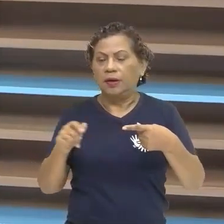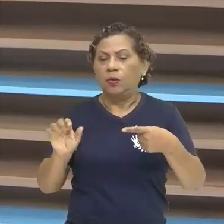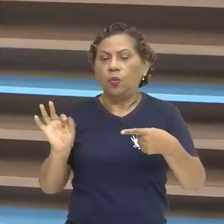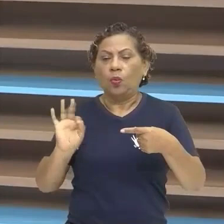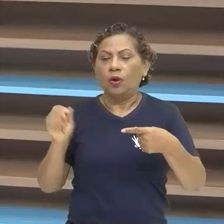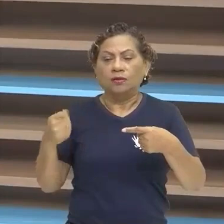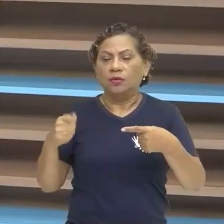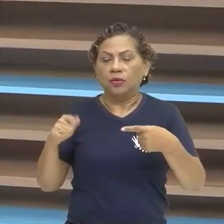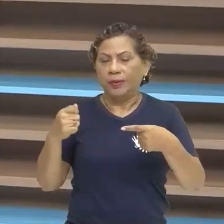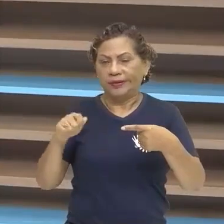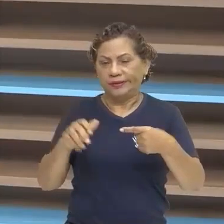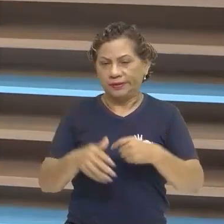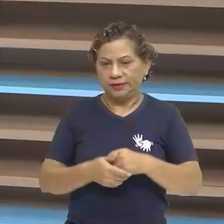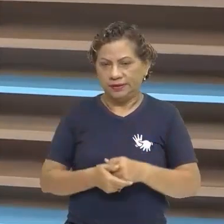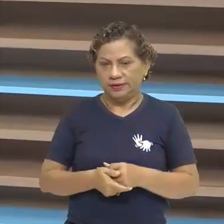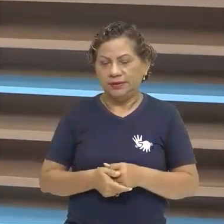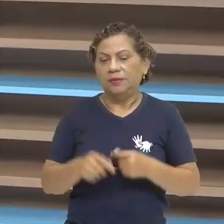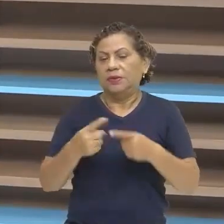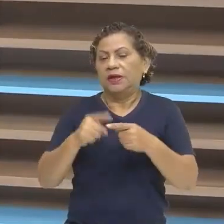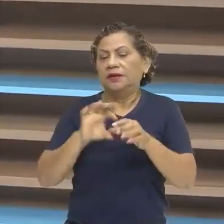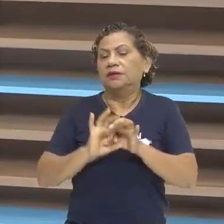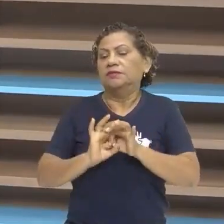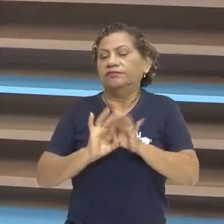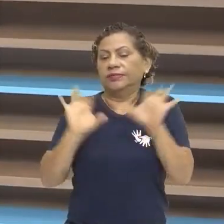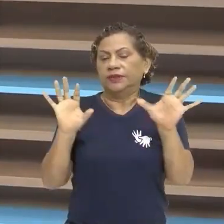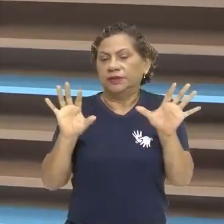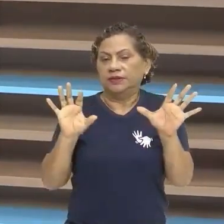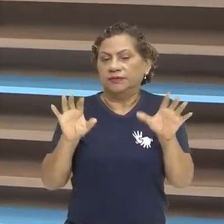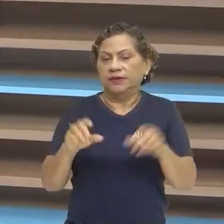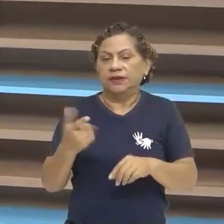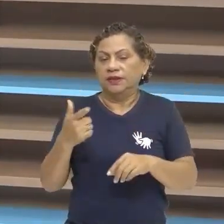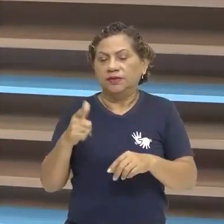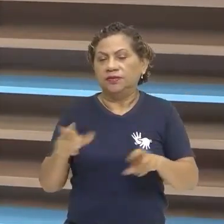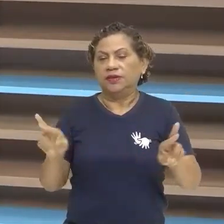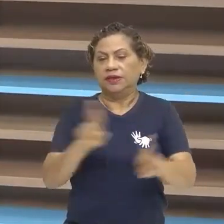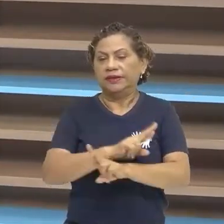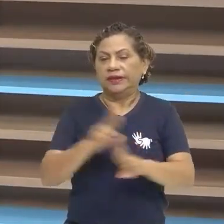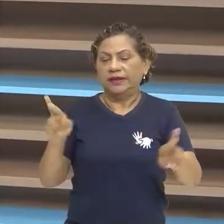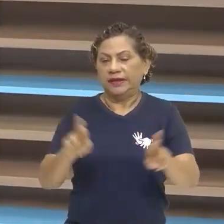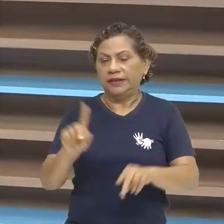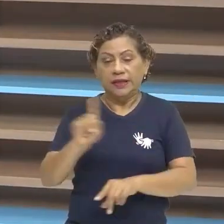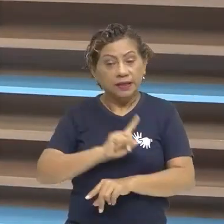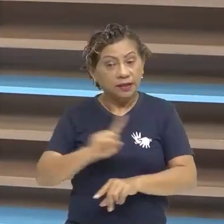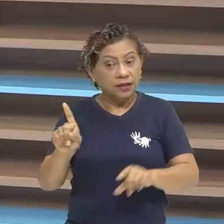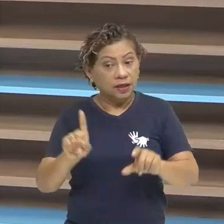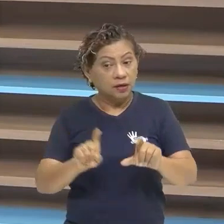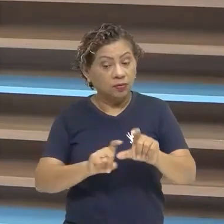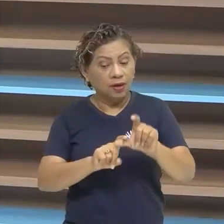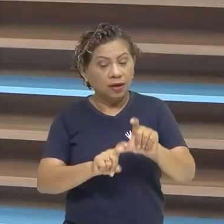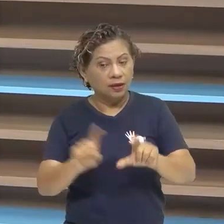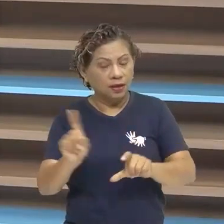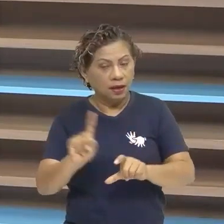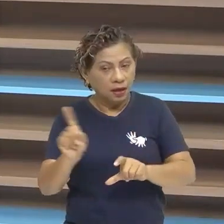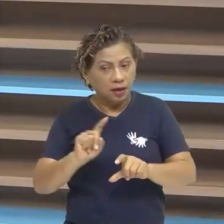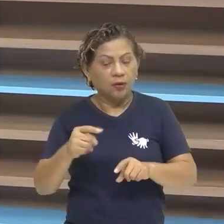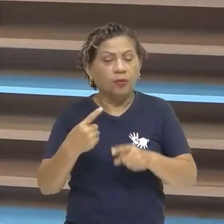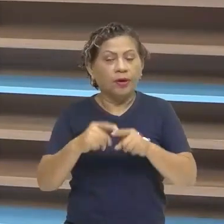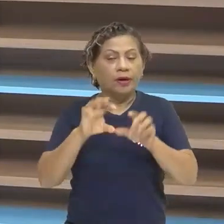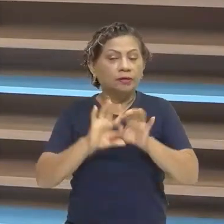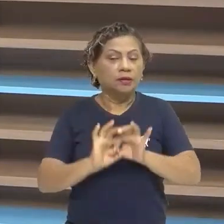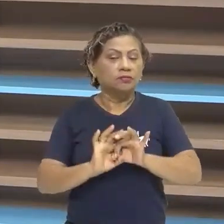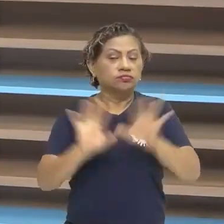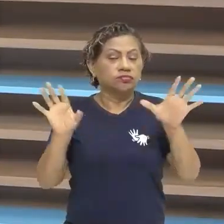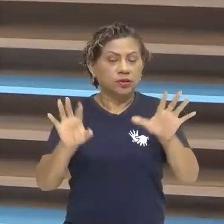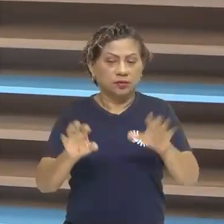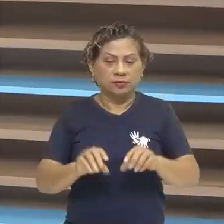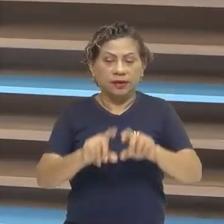de 5 tipos, eu não tenho, né, essa relação de dependência. Elas são independentes entre si.